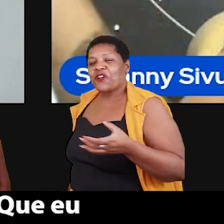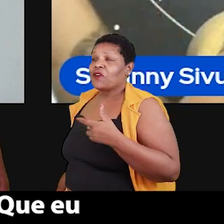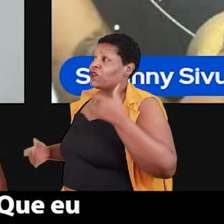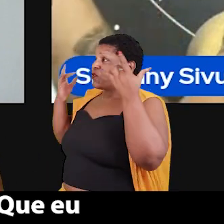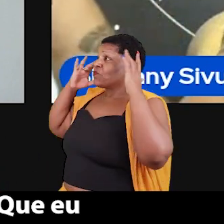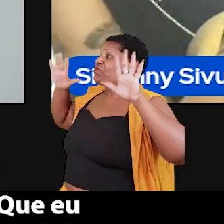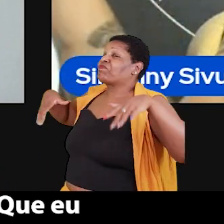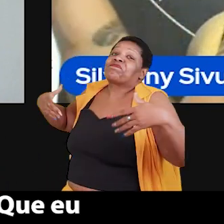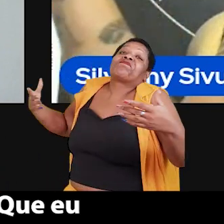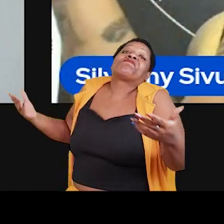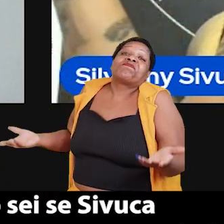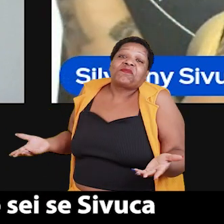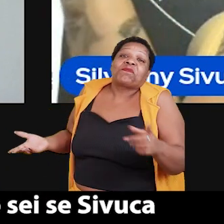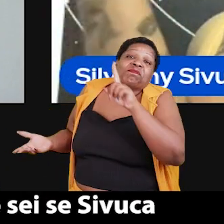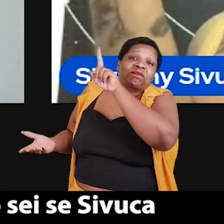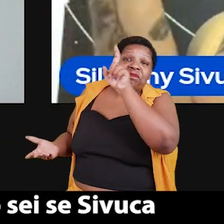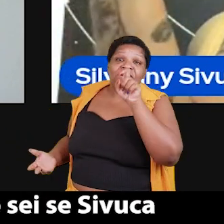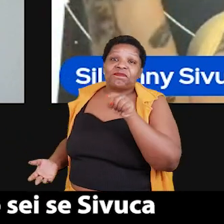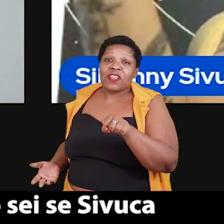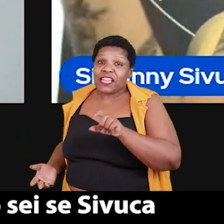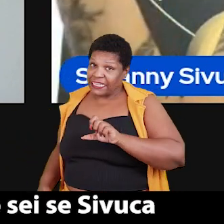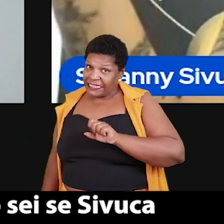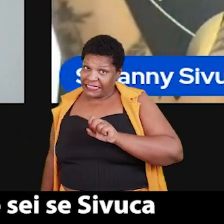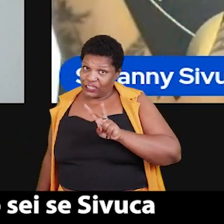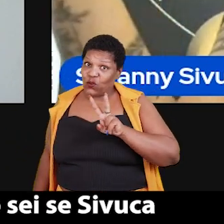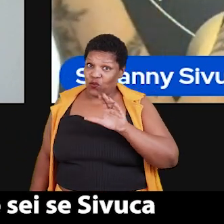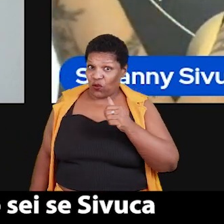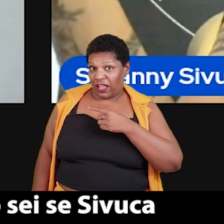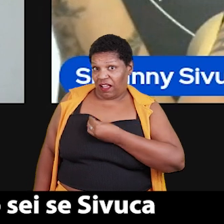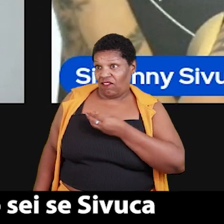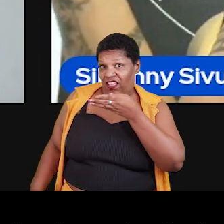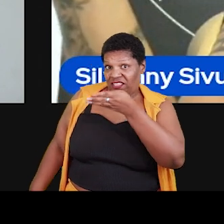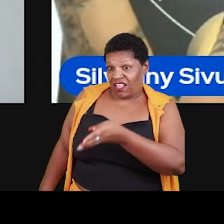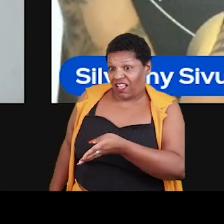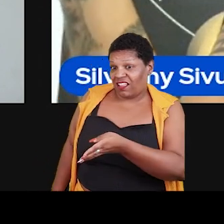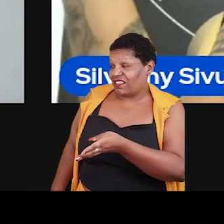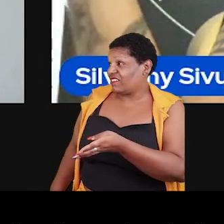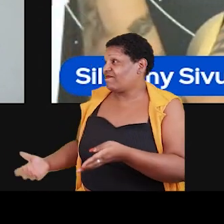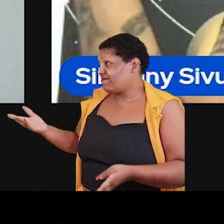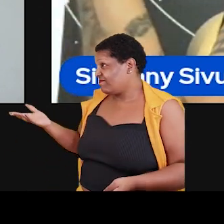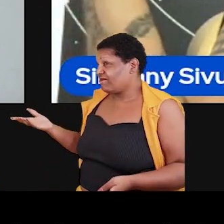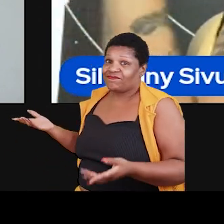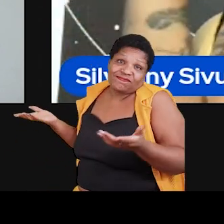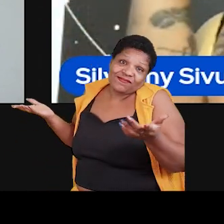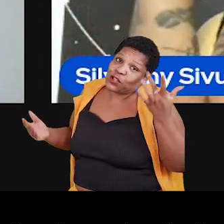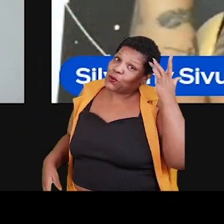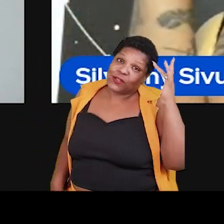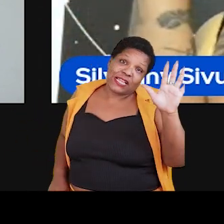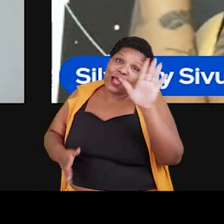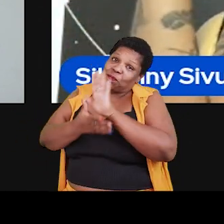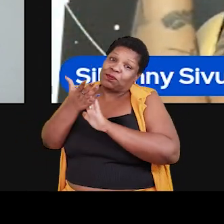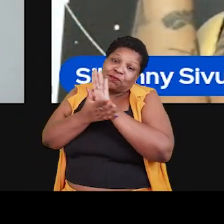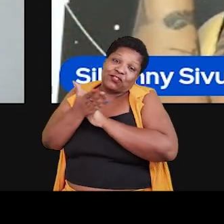sei o que será dessa nova era. Eu não sei se Sivuca vai estar nessa nova era, sabe assim? A gente não sabe de nada